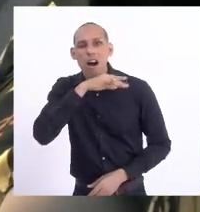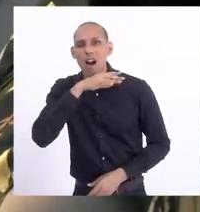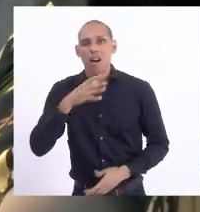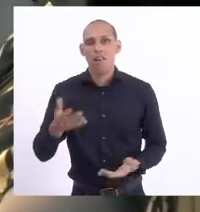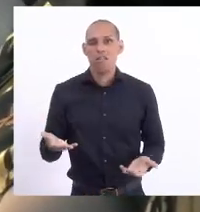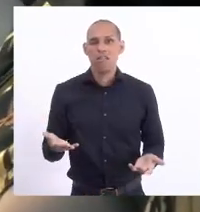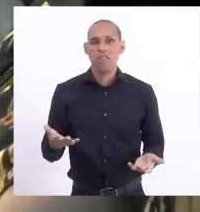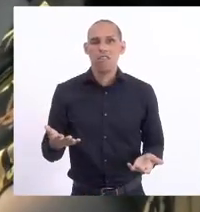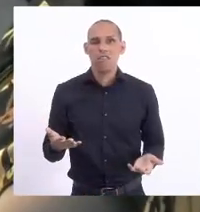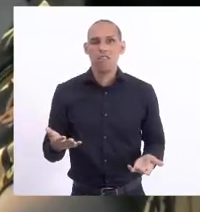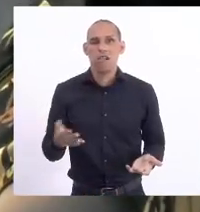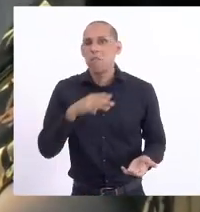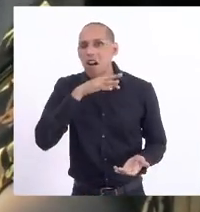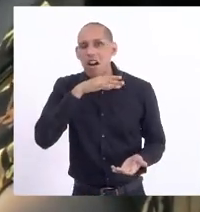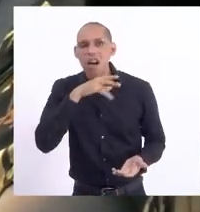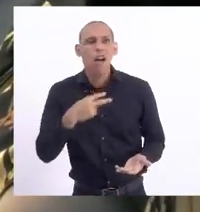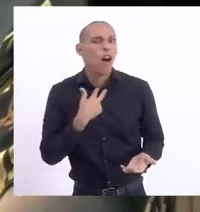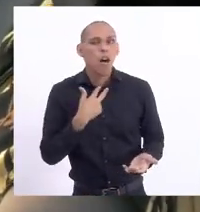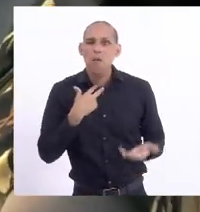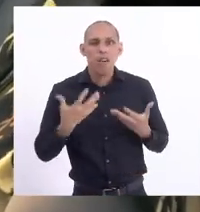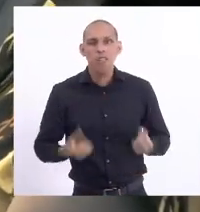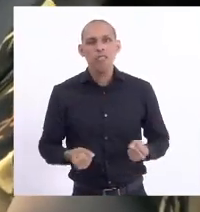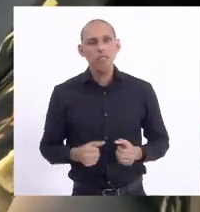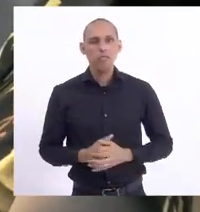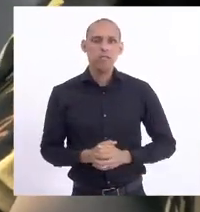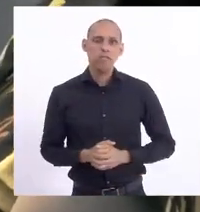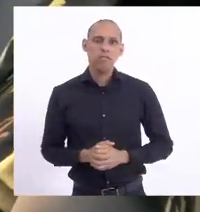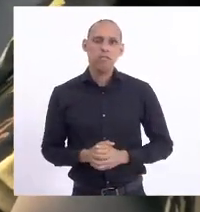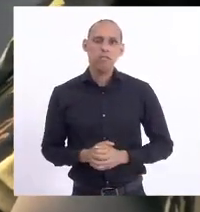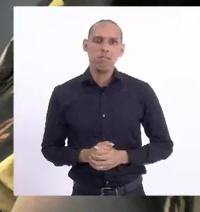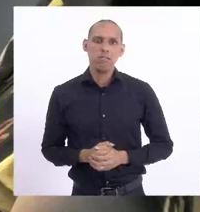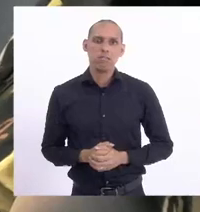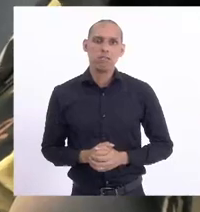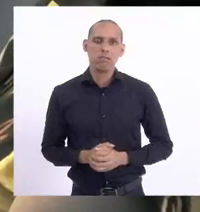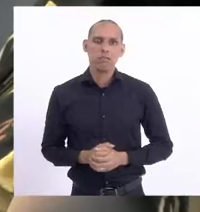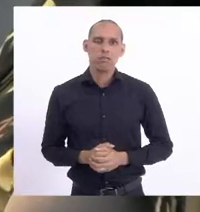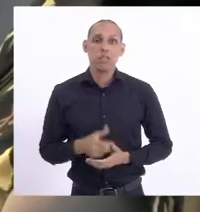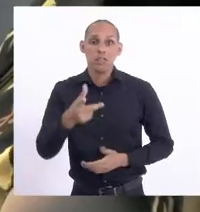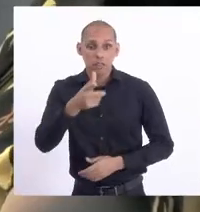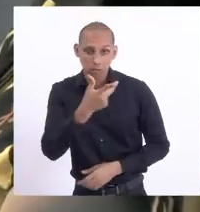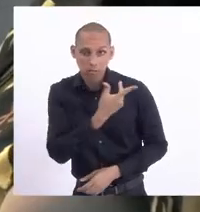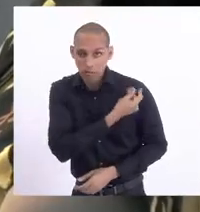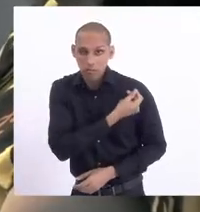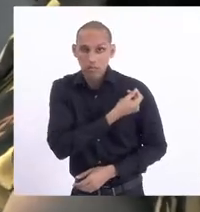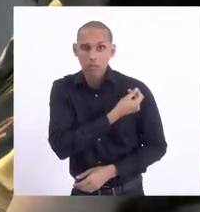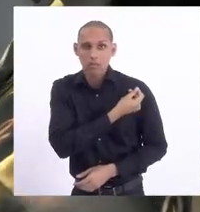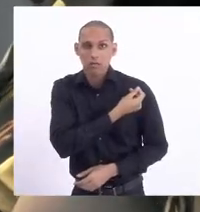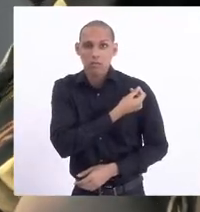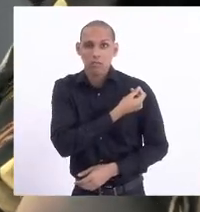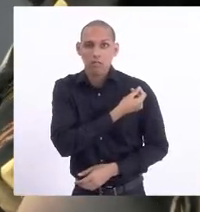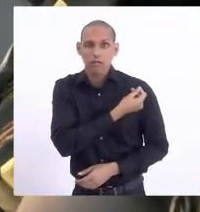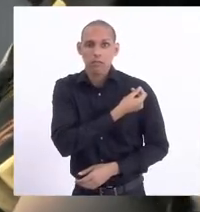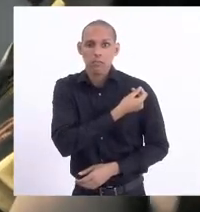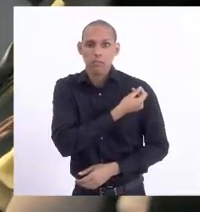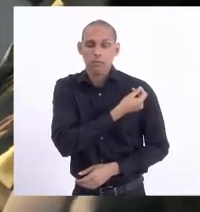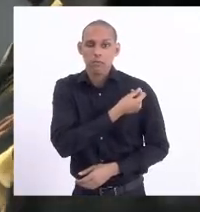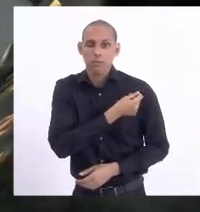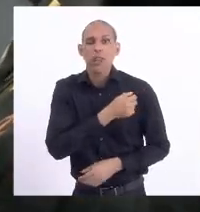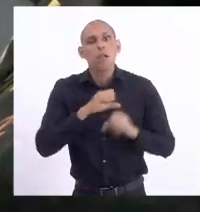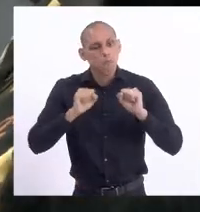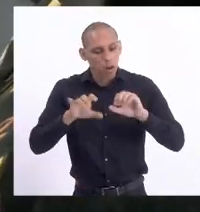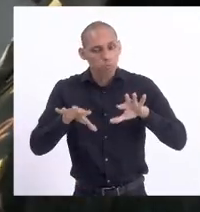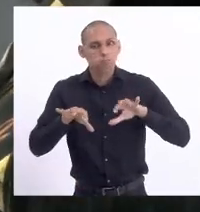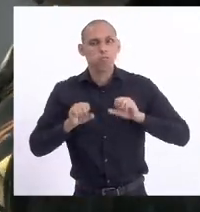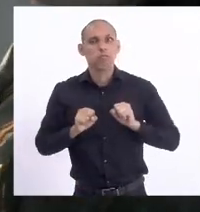covardia. Nós não podemos aceitar, presidente. Você tomou a vacina, você pode adquirir